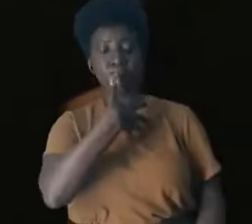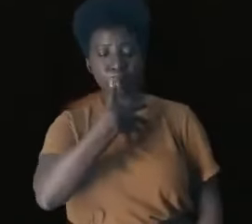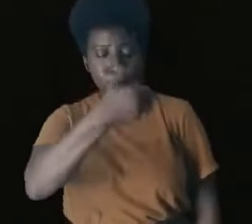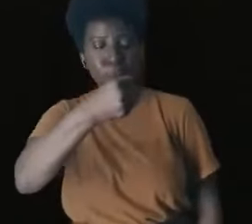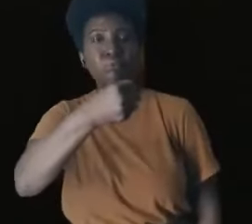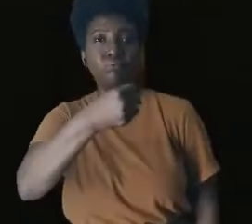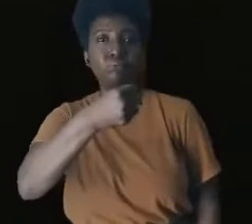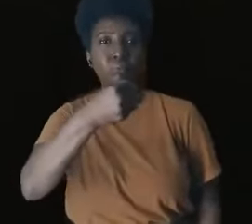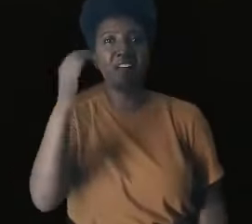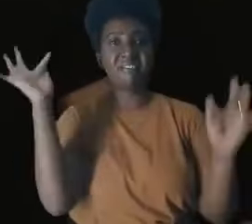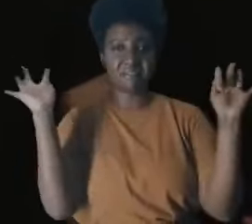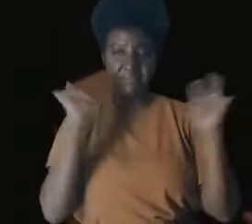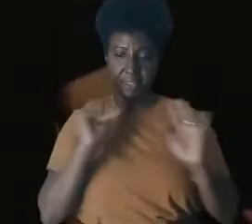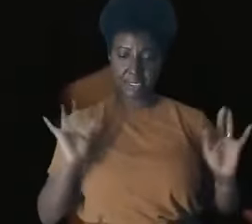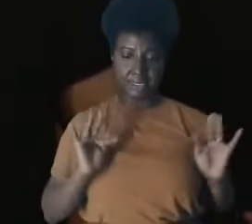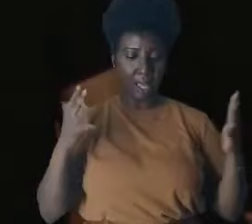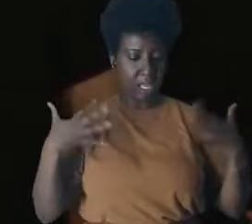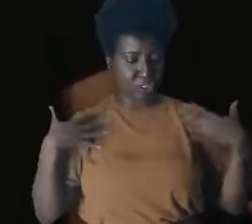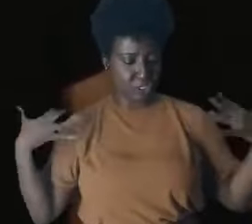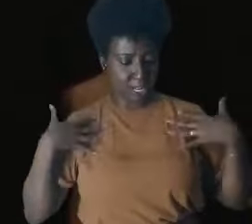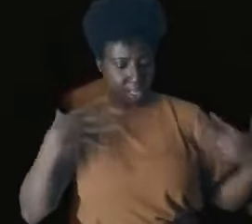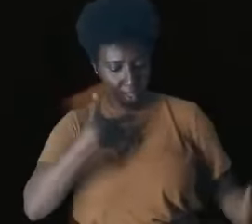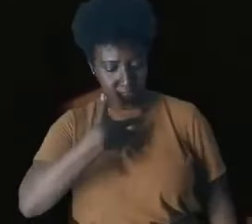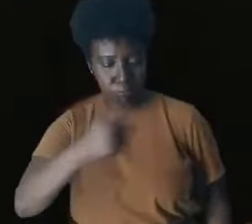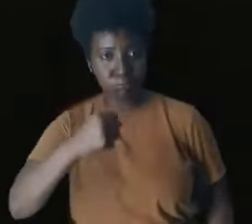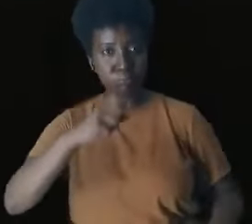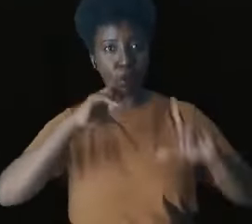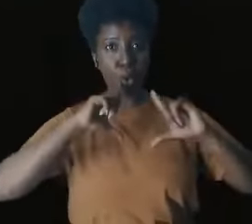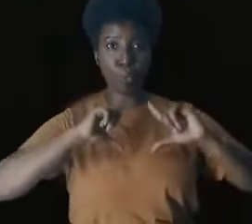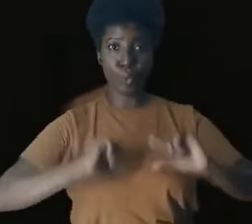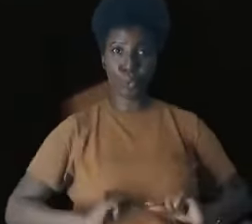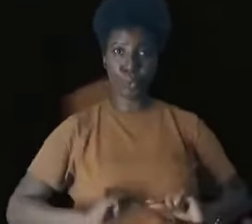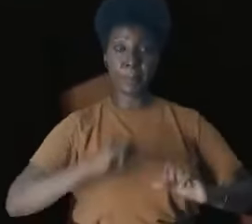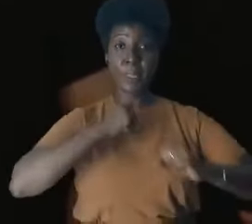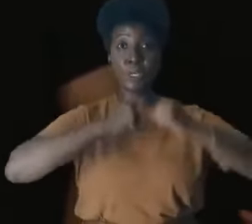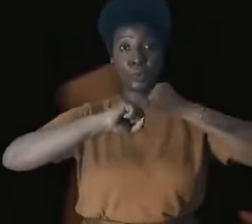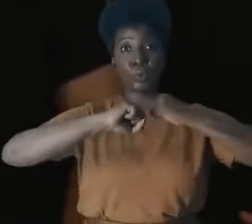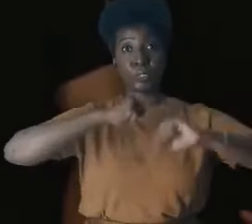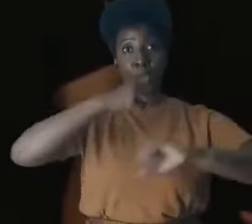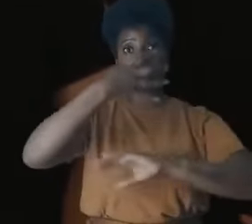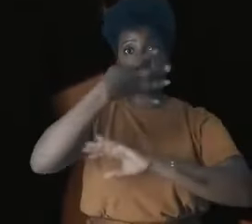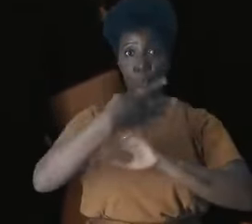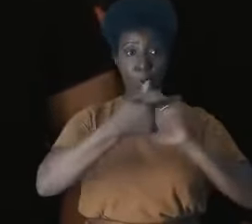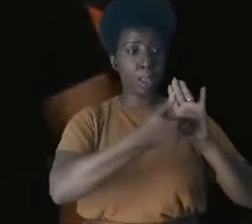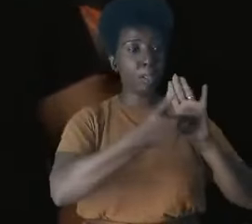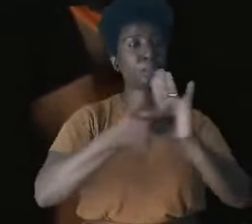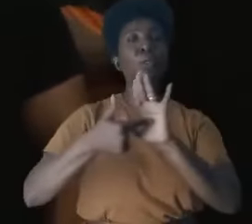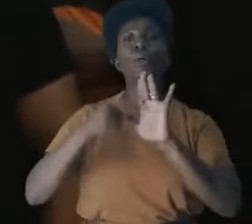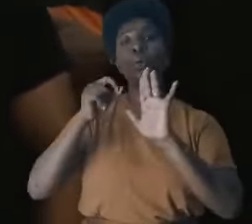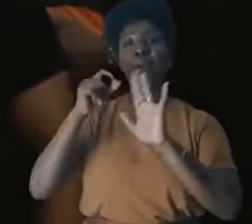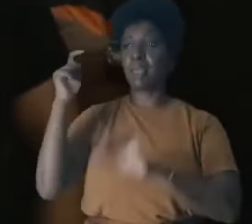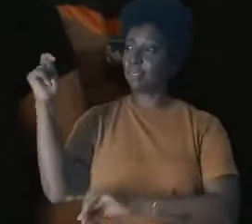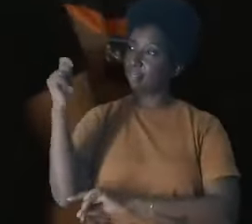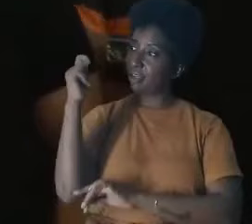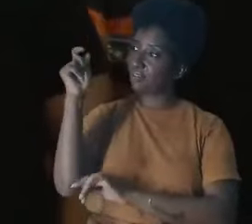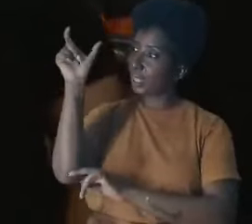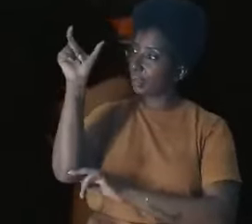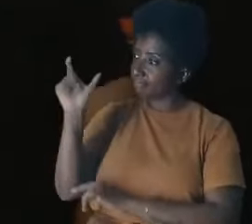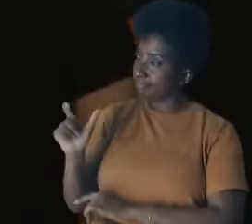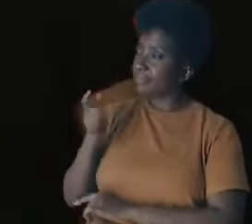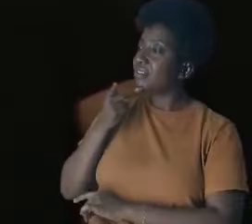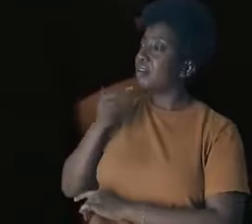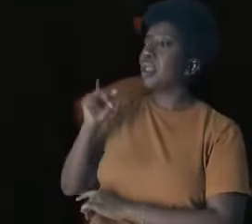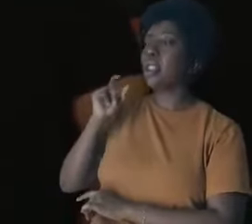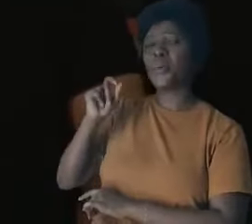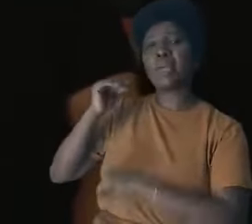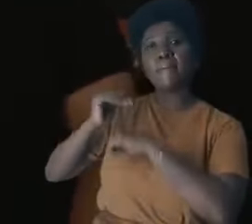nossa alegria. E no Salmo 4 eu compartilhei com a igreja que Davi disse: mais alegria